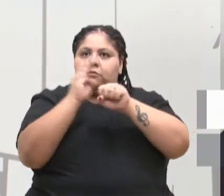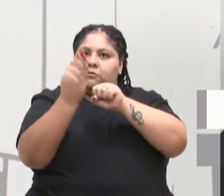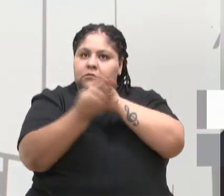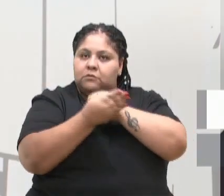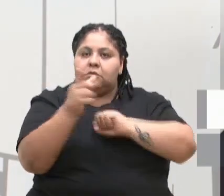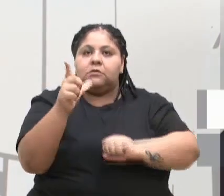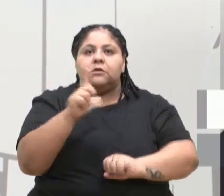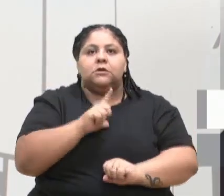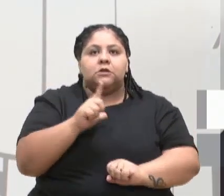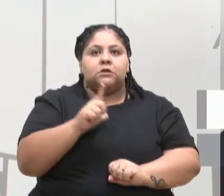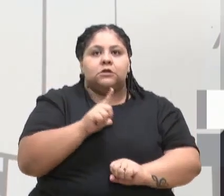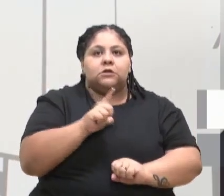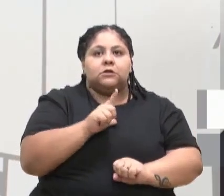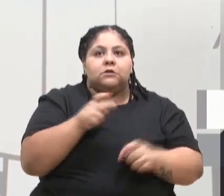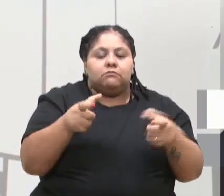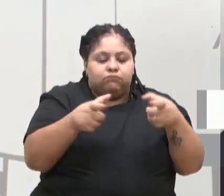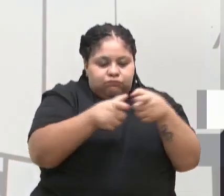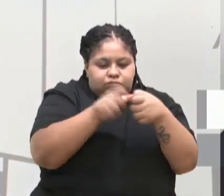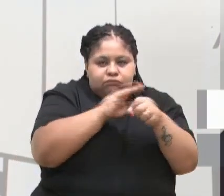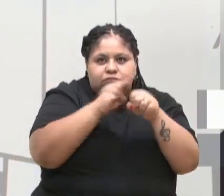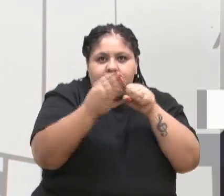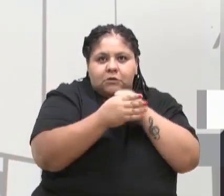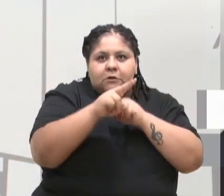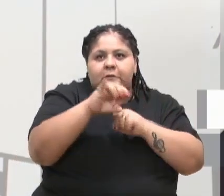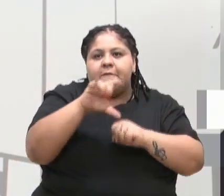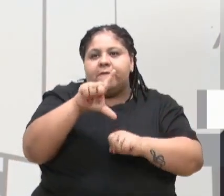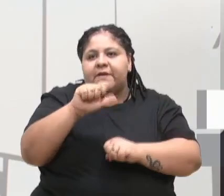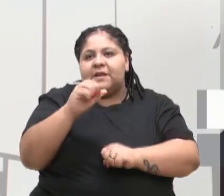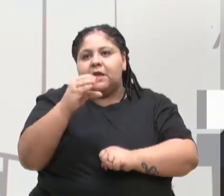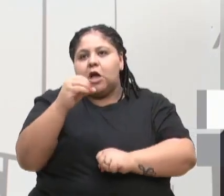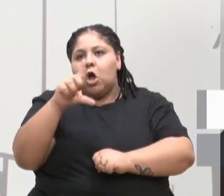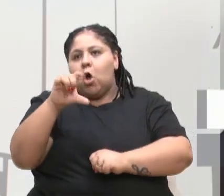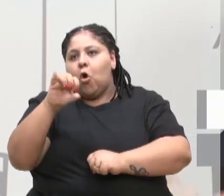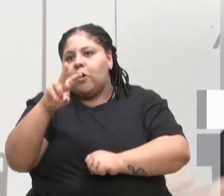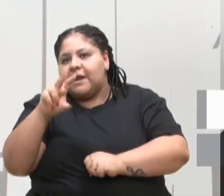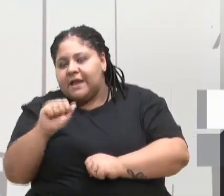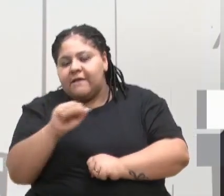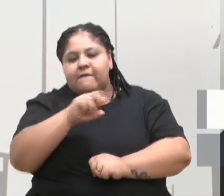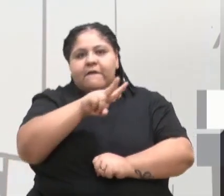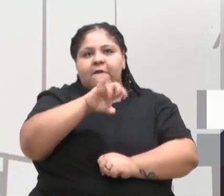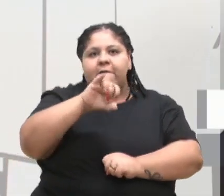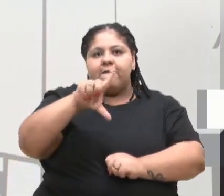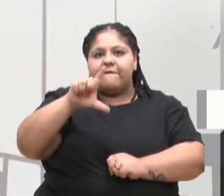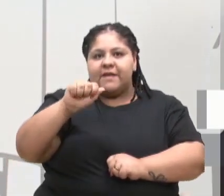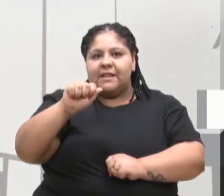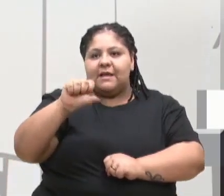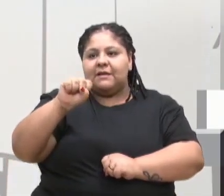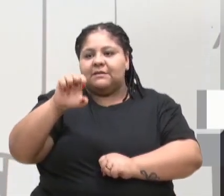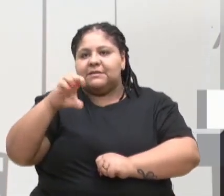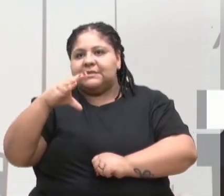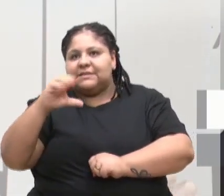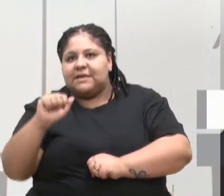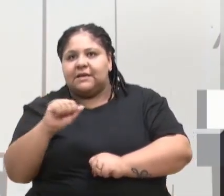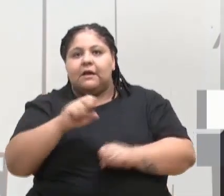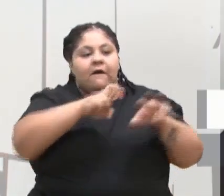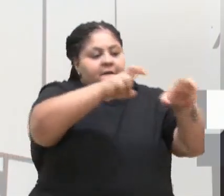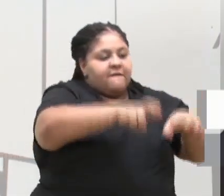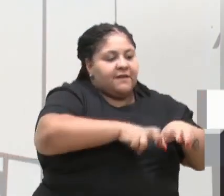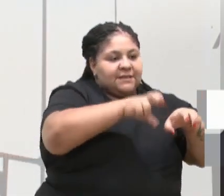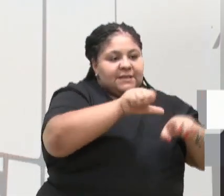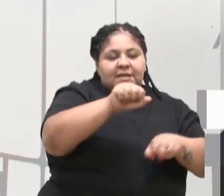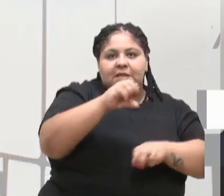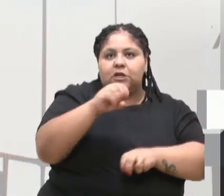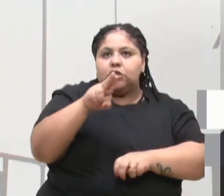nos distritos, estive em Vila Oliva, Vila Seca, Fazenda Souza,